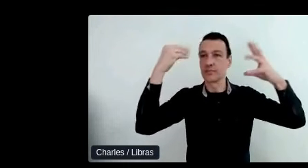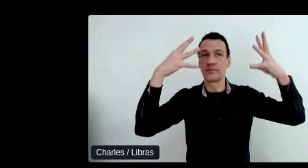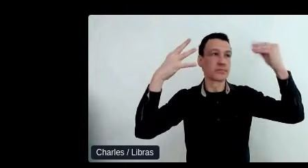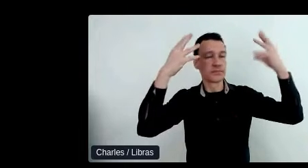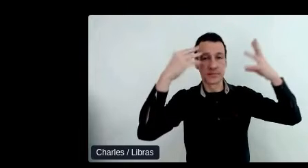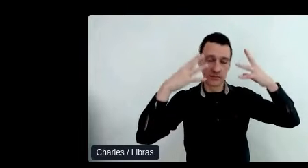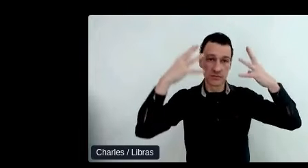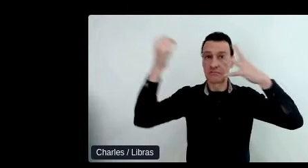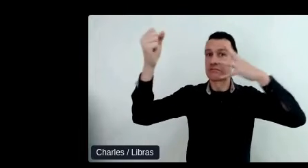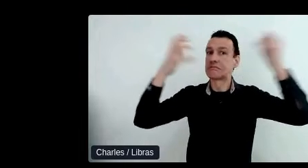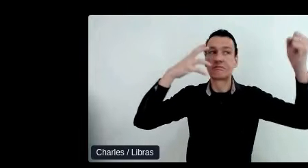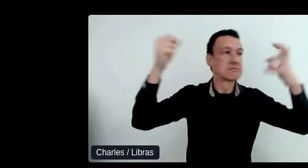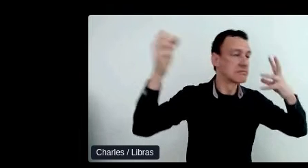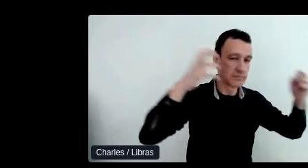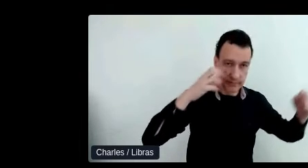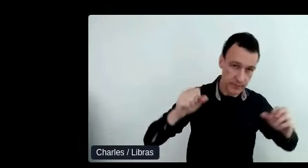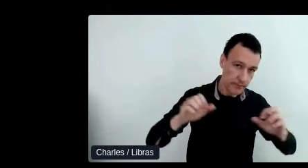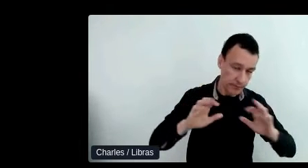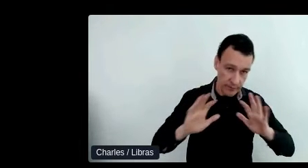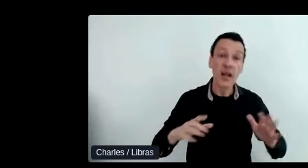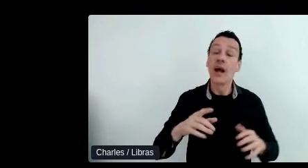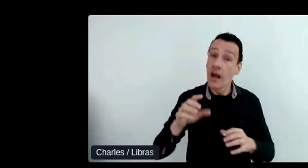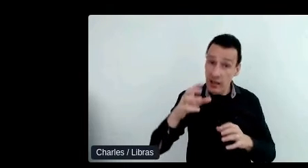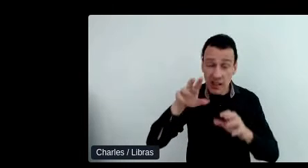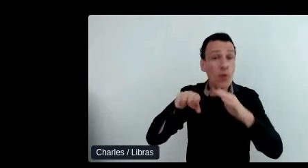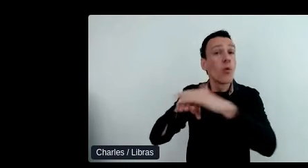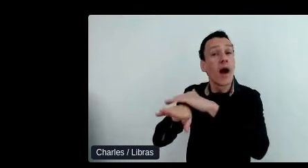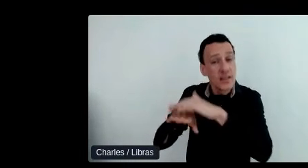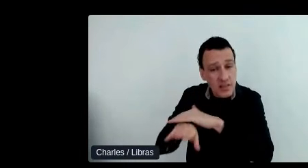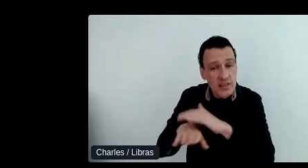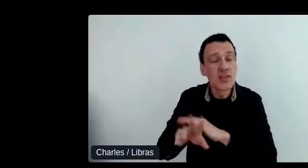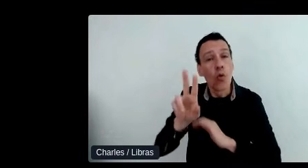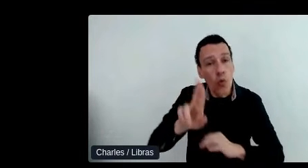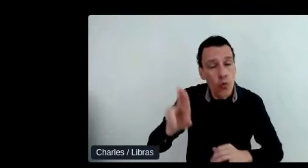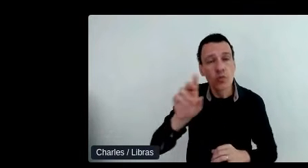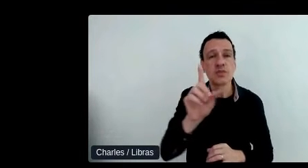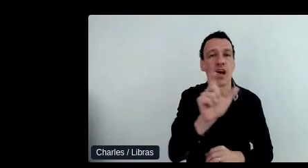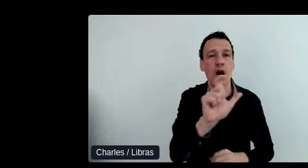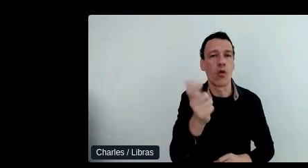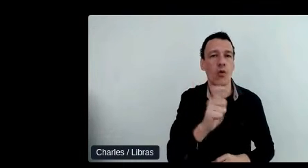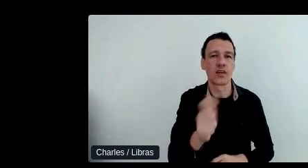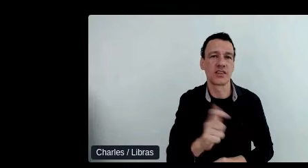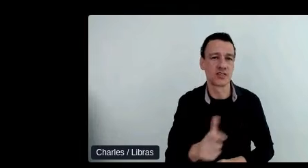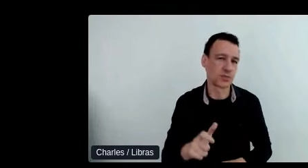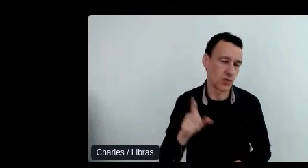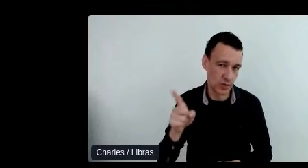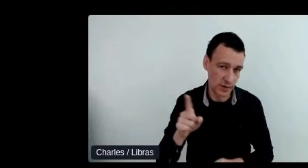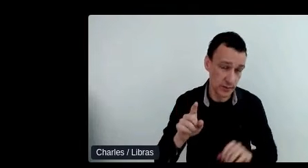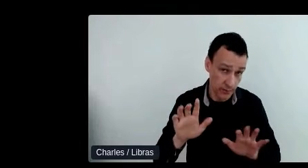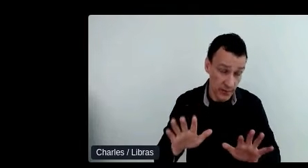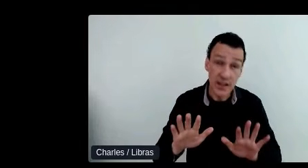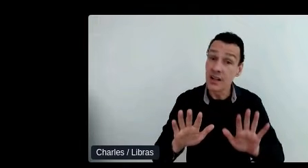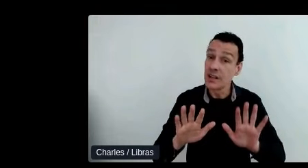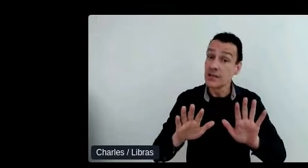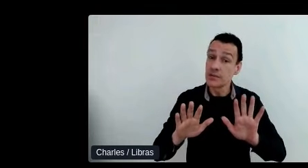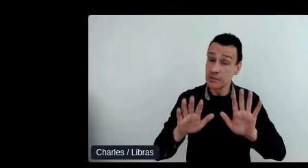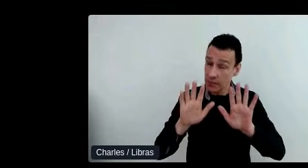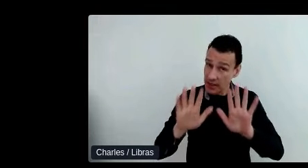variedade, porque eles podem fazer pré-julgamentos que correspondem à visão de uma